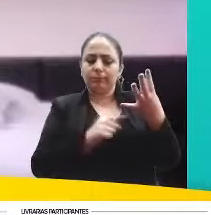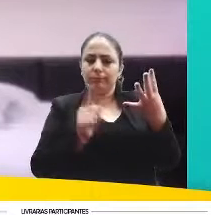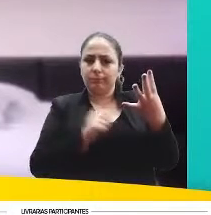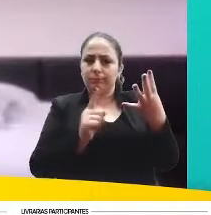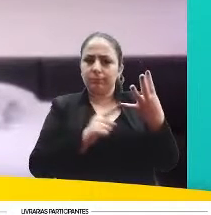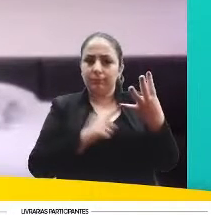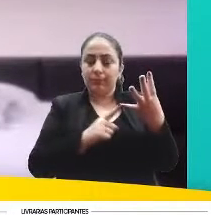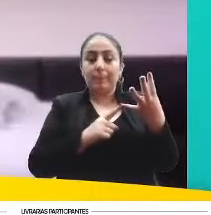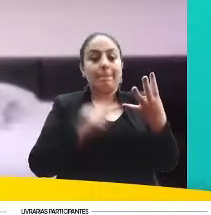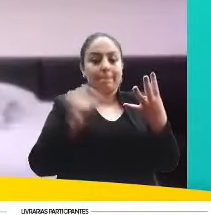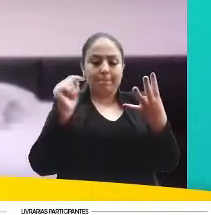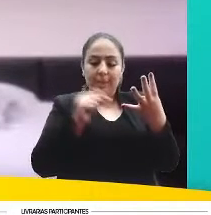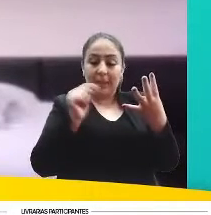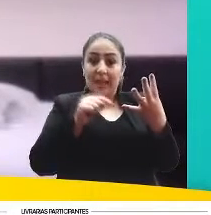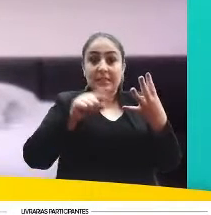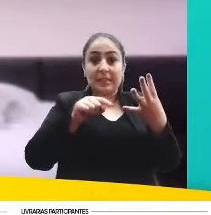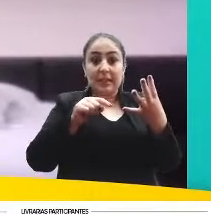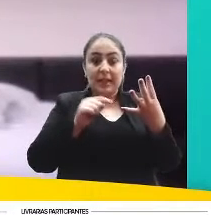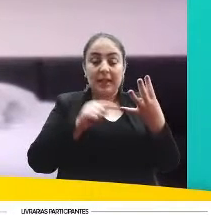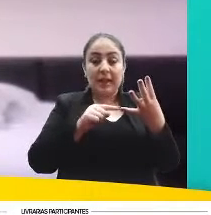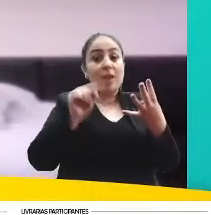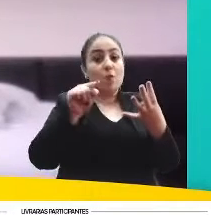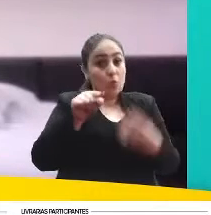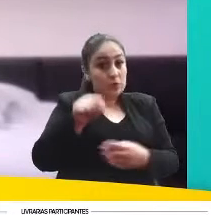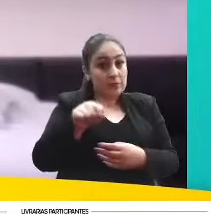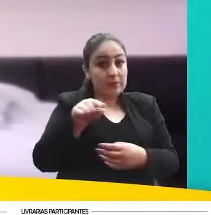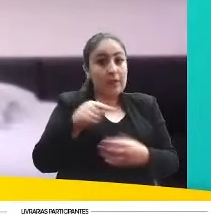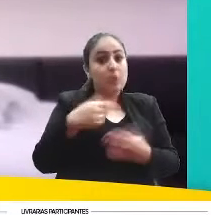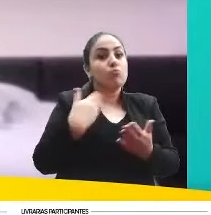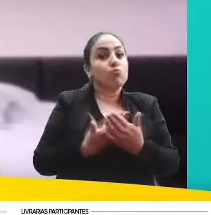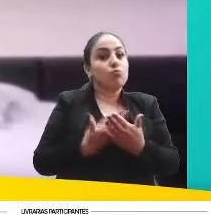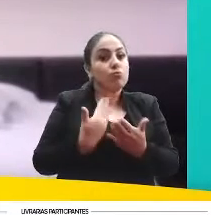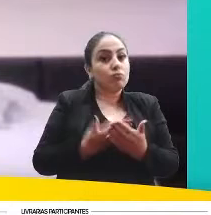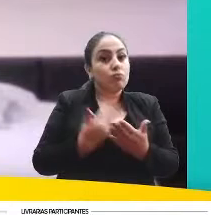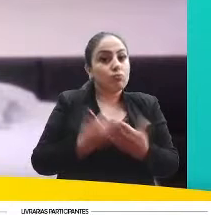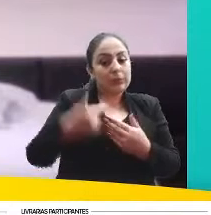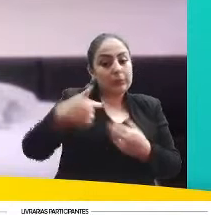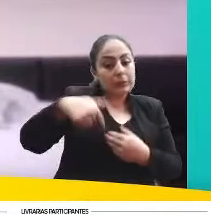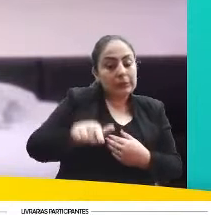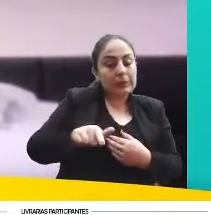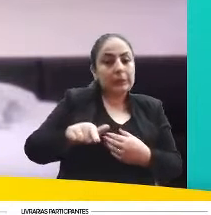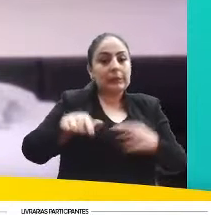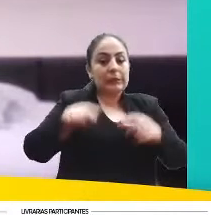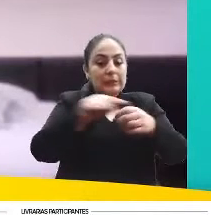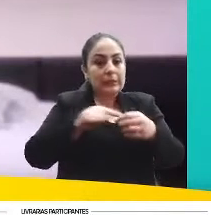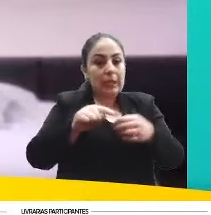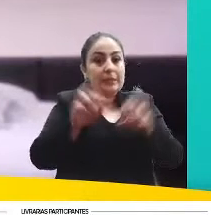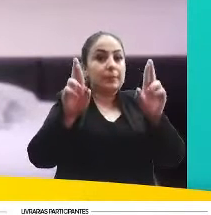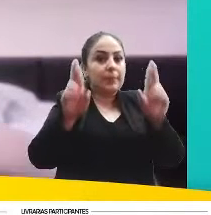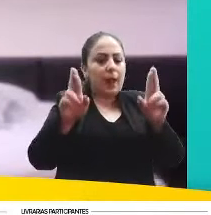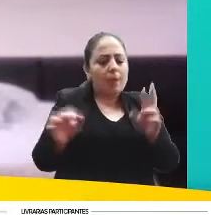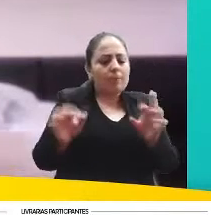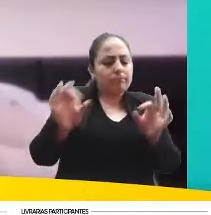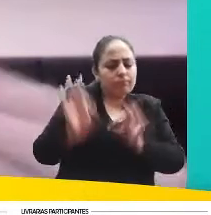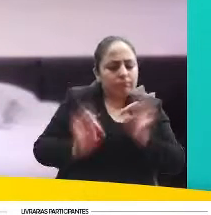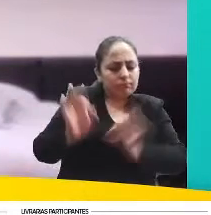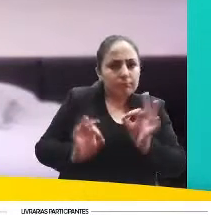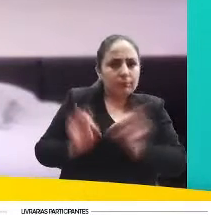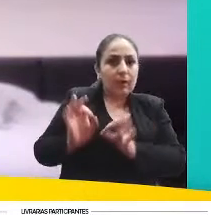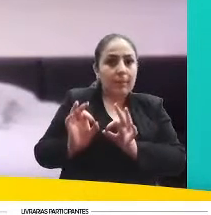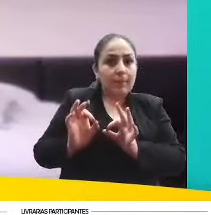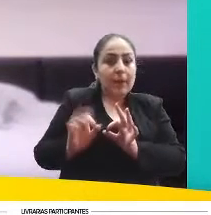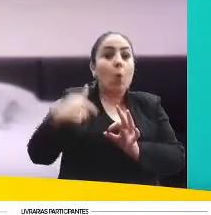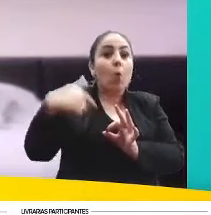Camilo. E essa quarta opção é você estudar, ir para a Cidade Esperança e lá se preparar para